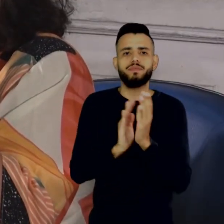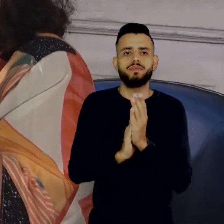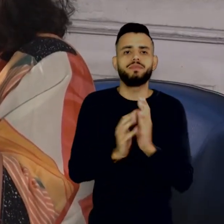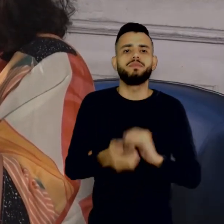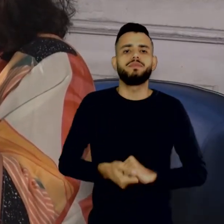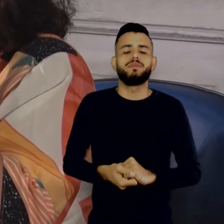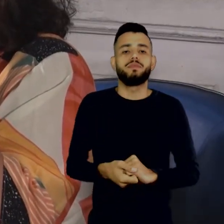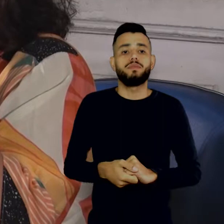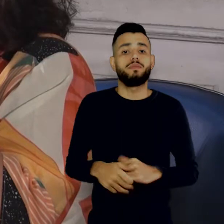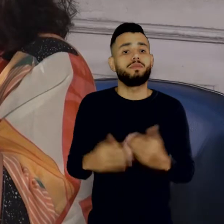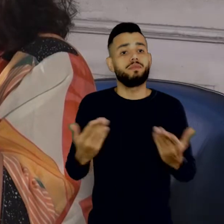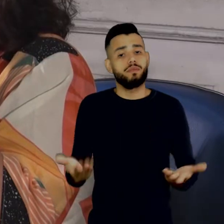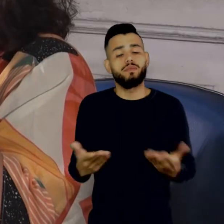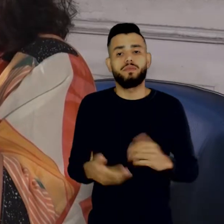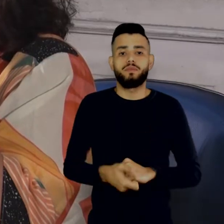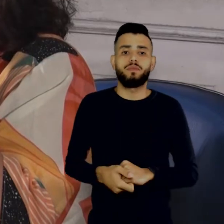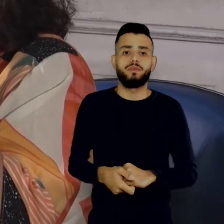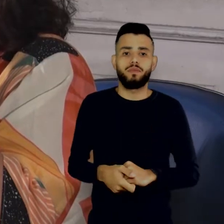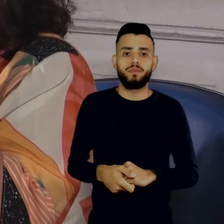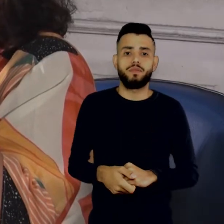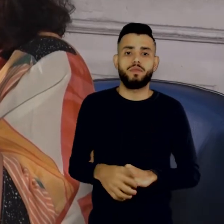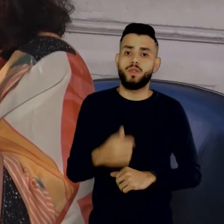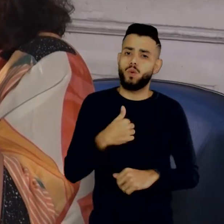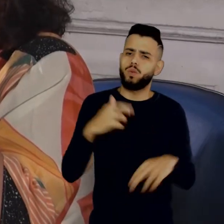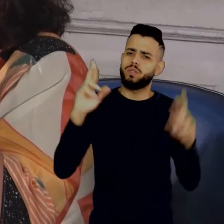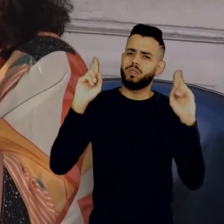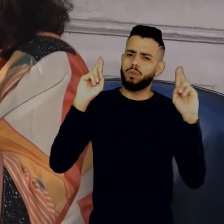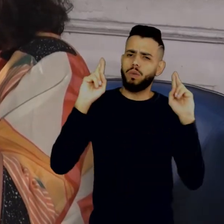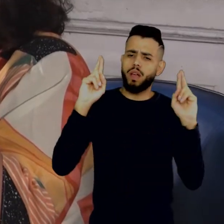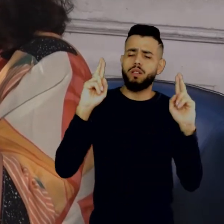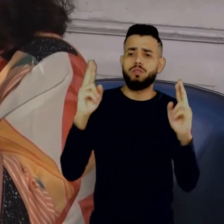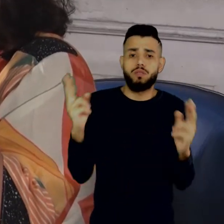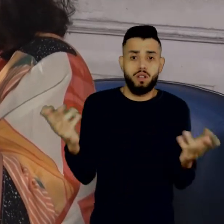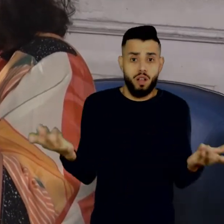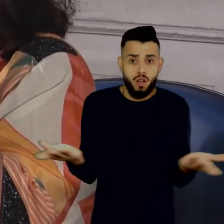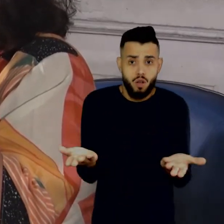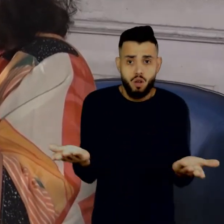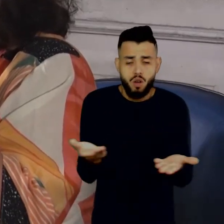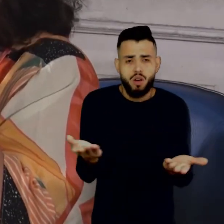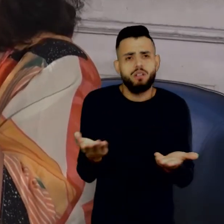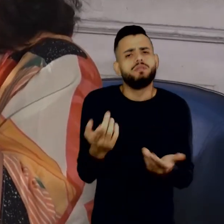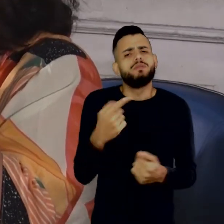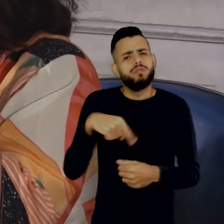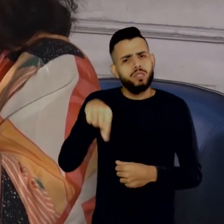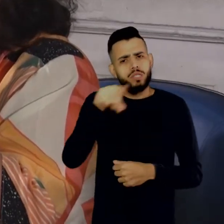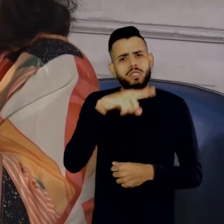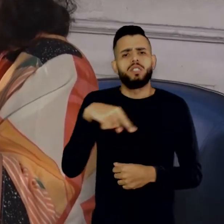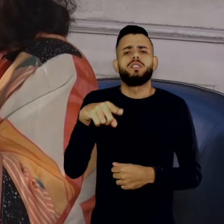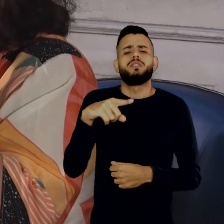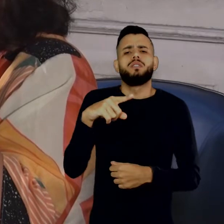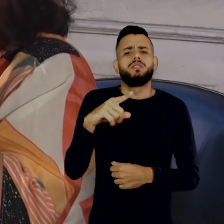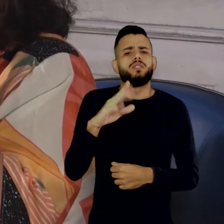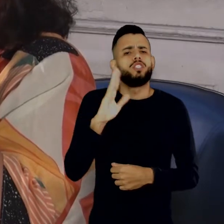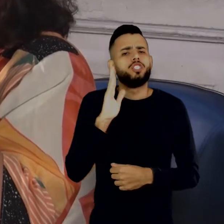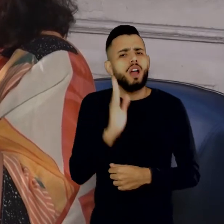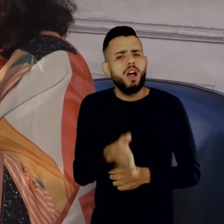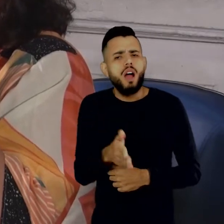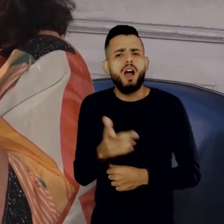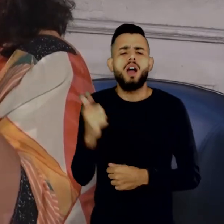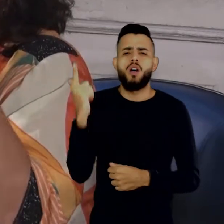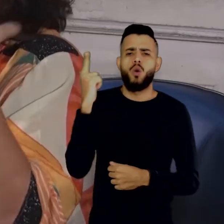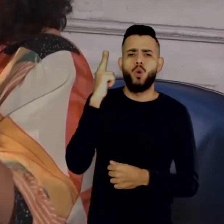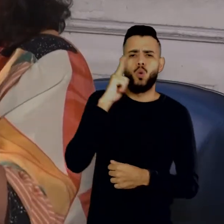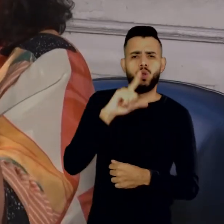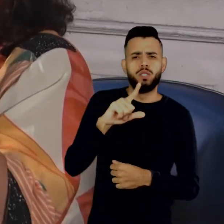E dizer que eu espero que, a essa altura, né, vocês já tenham conseguido ter